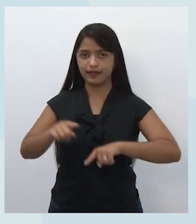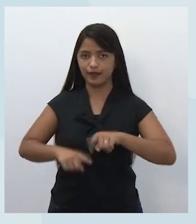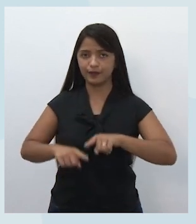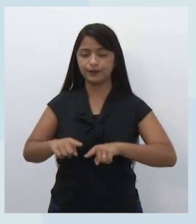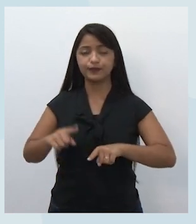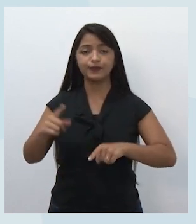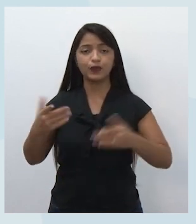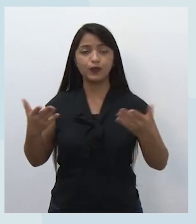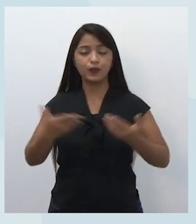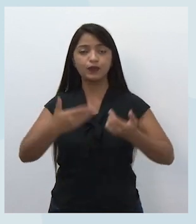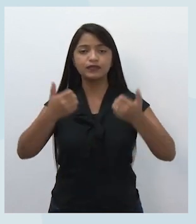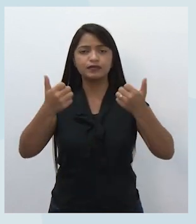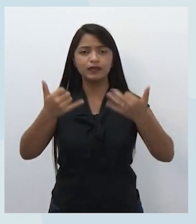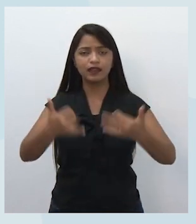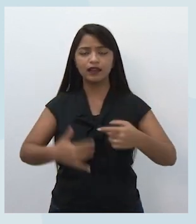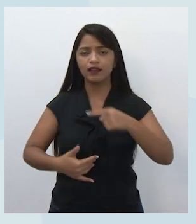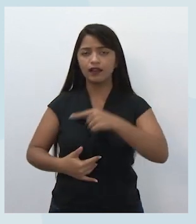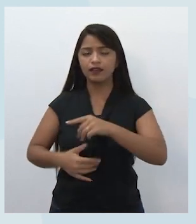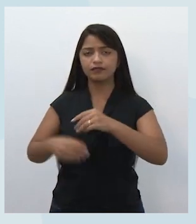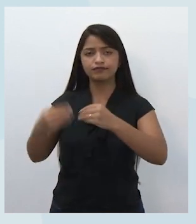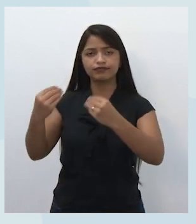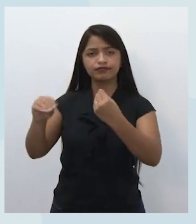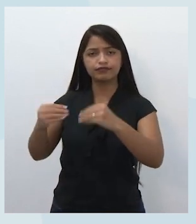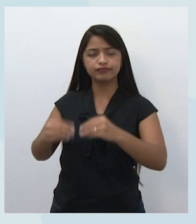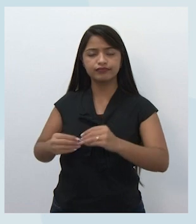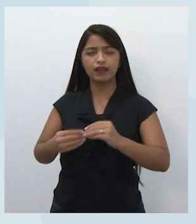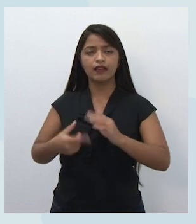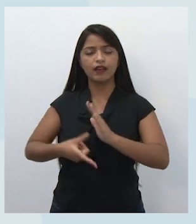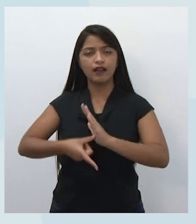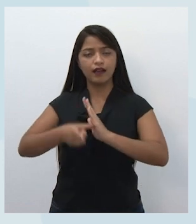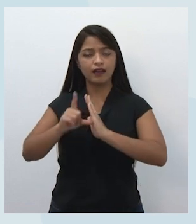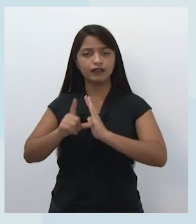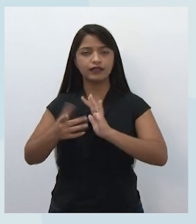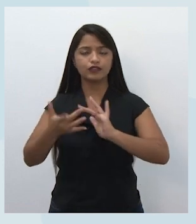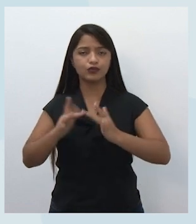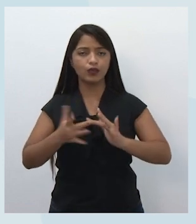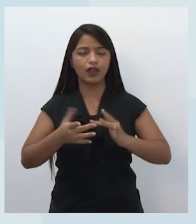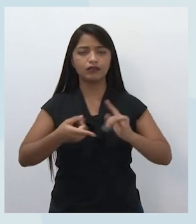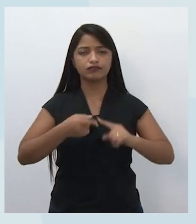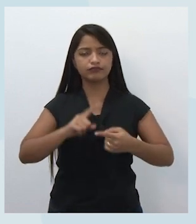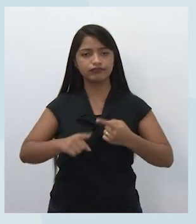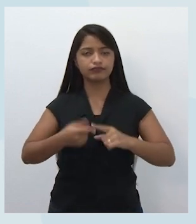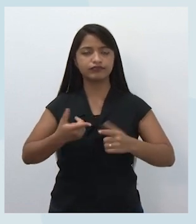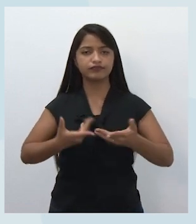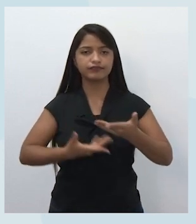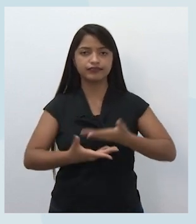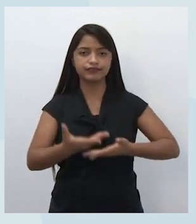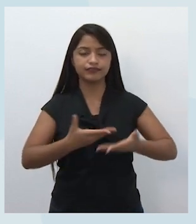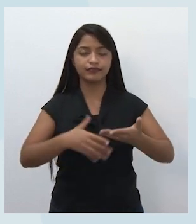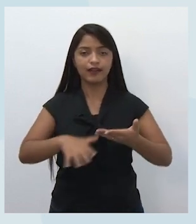essa construção se deu, ou seja, como é que foi feita a articulação para a área de linguagens, né? Como é que essa